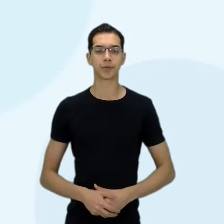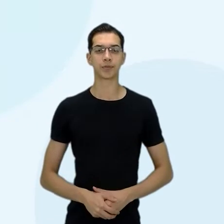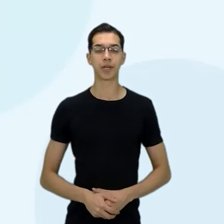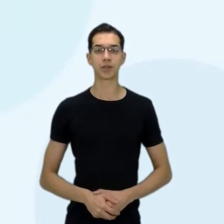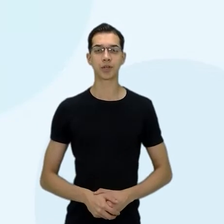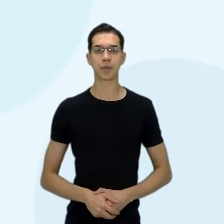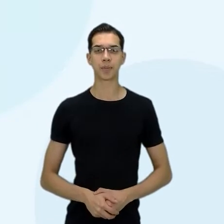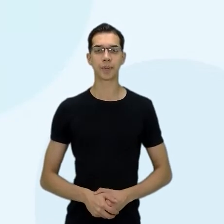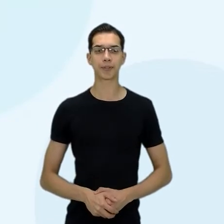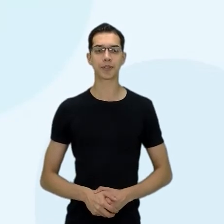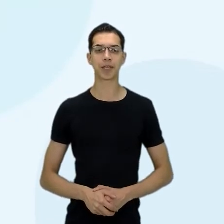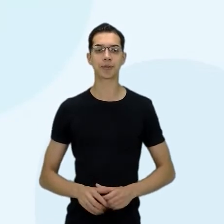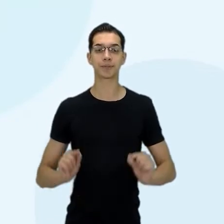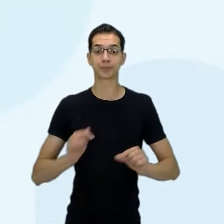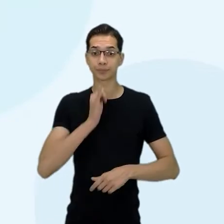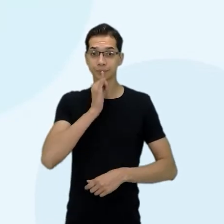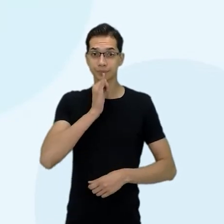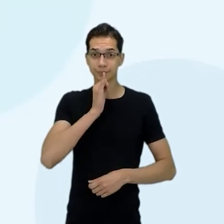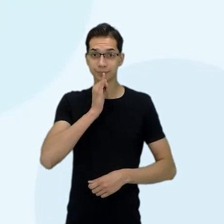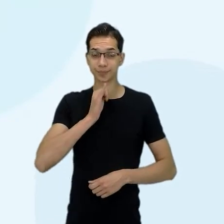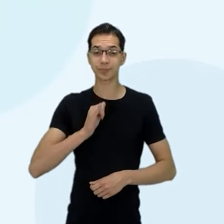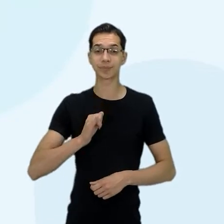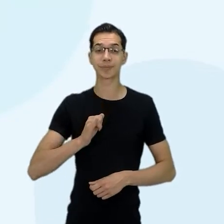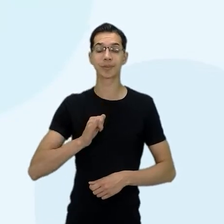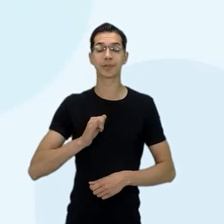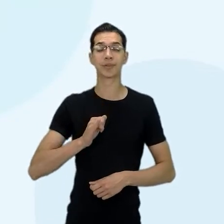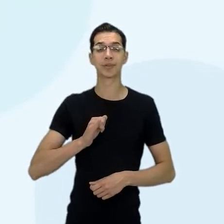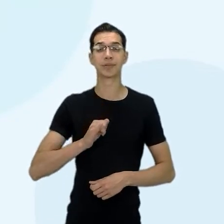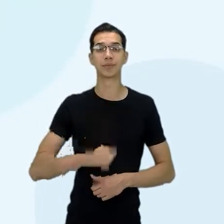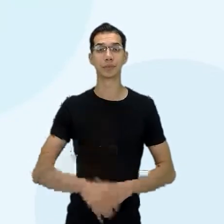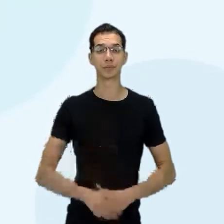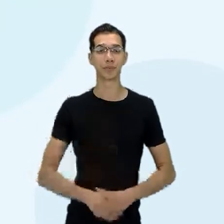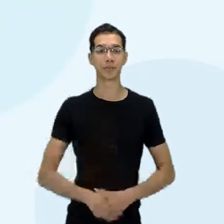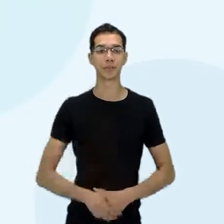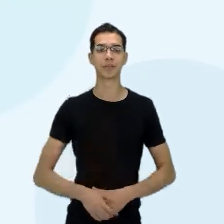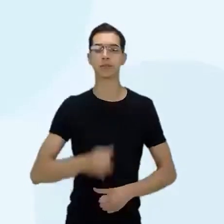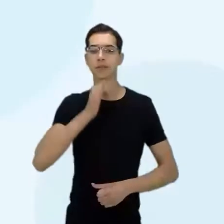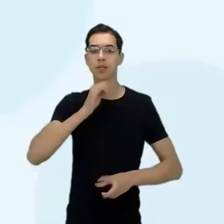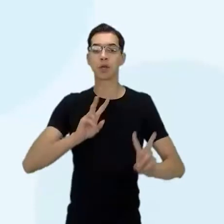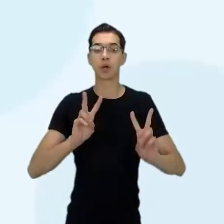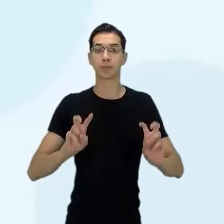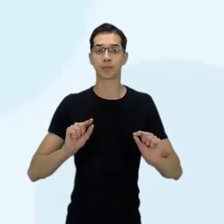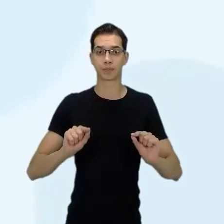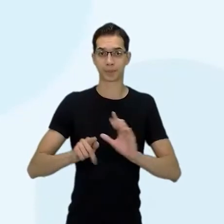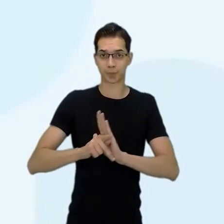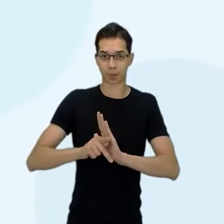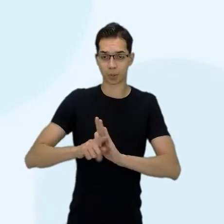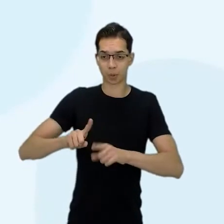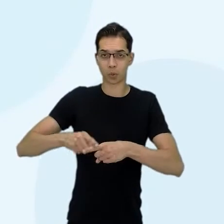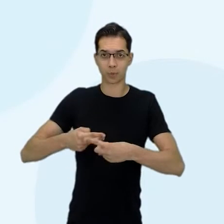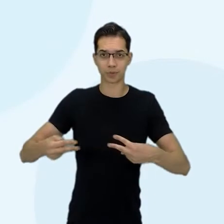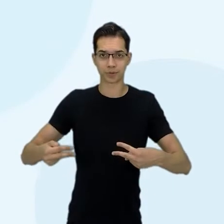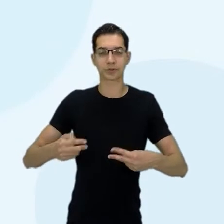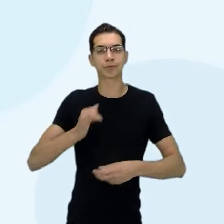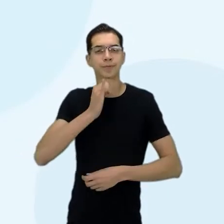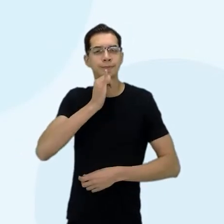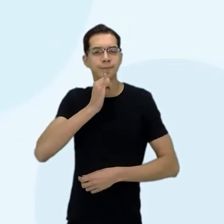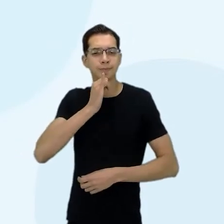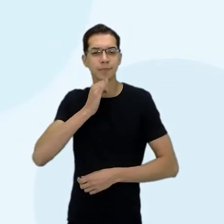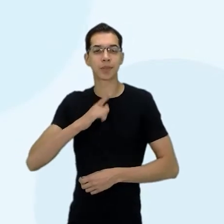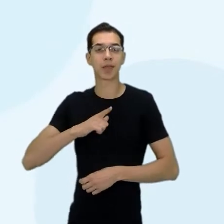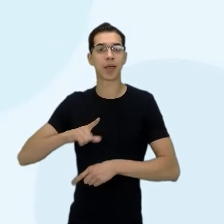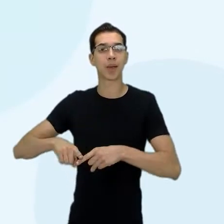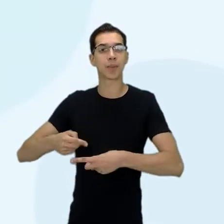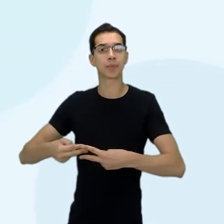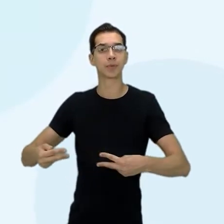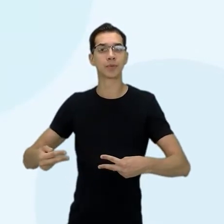com a massa como propriedade fundamental, tá bom? A propriedade fundamental de um corpo é a matéria contida ali por um corpo,